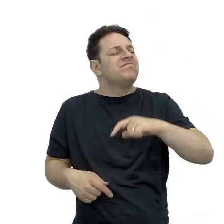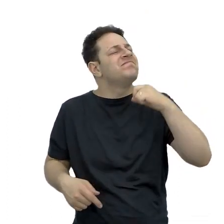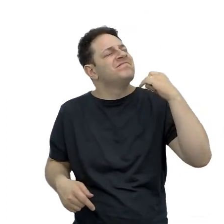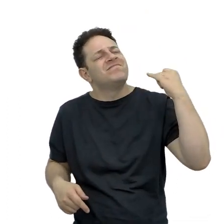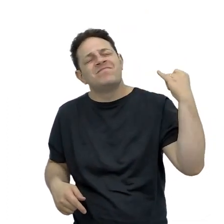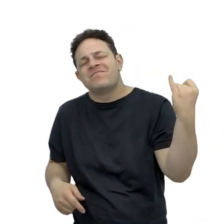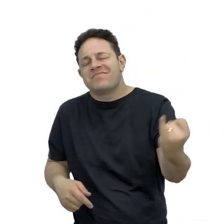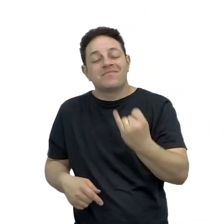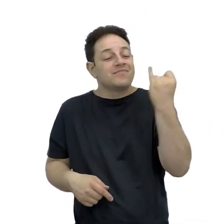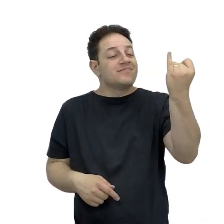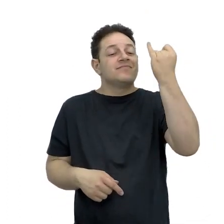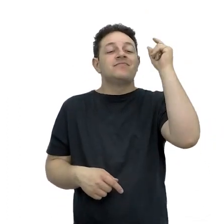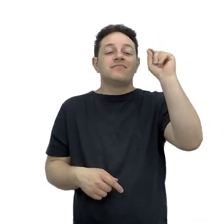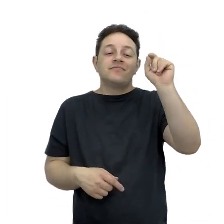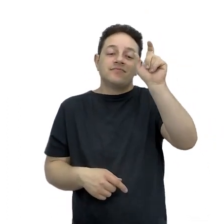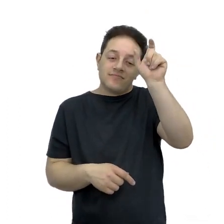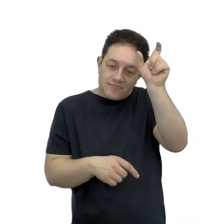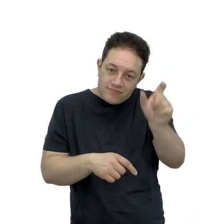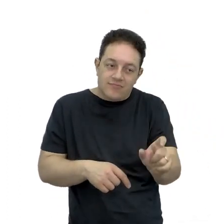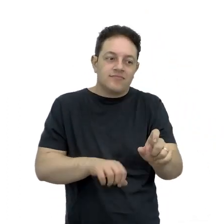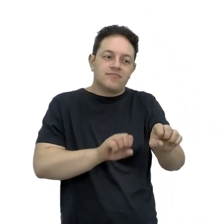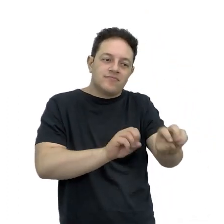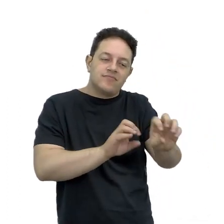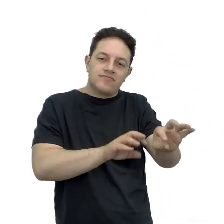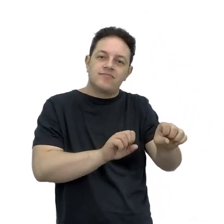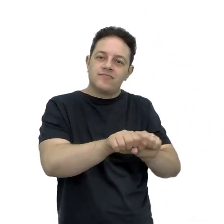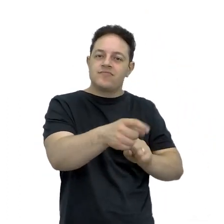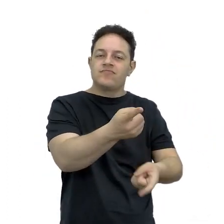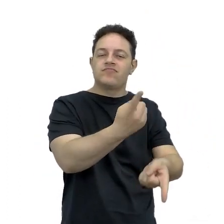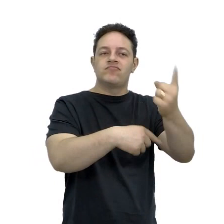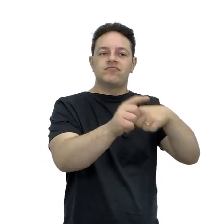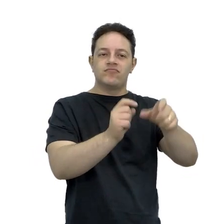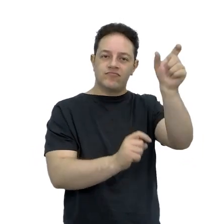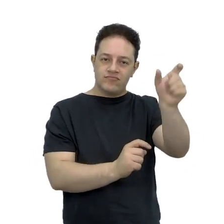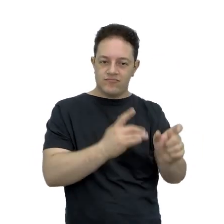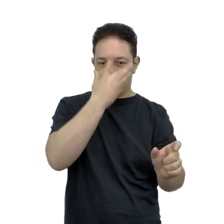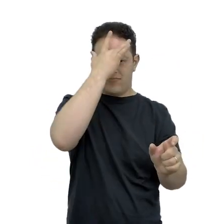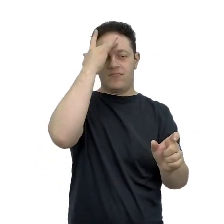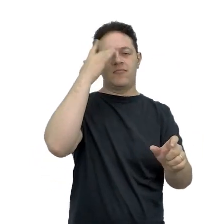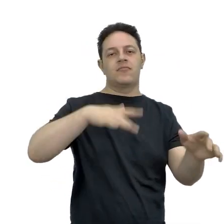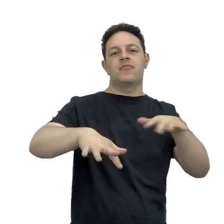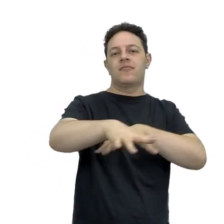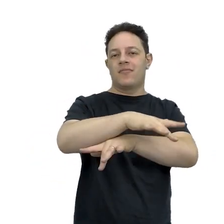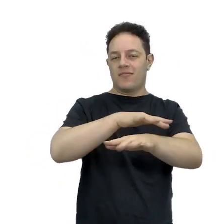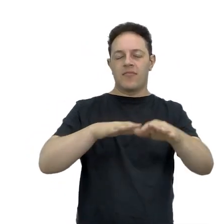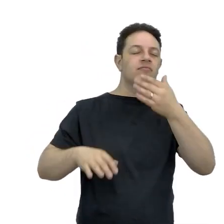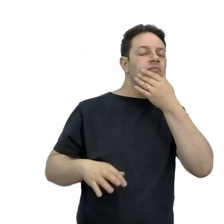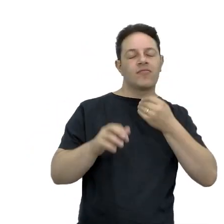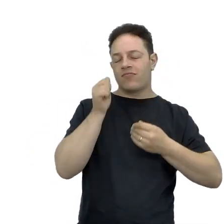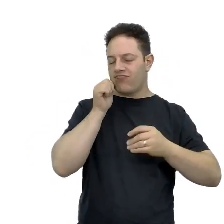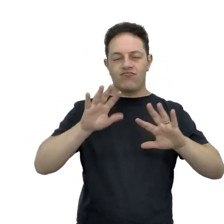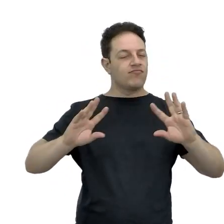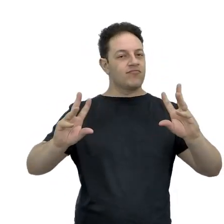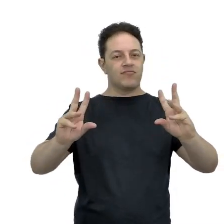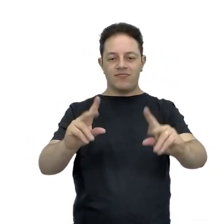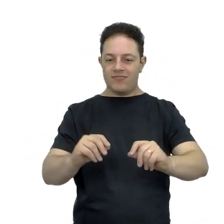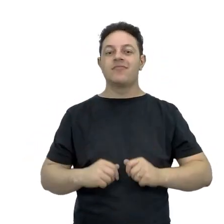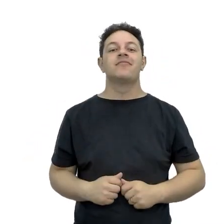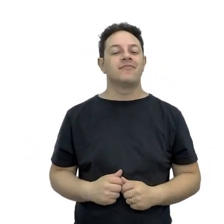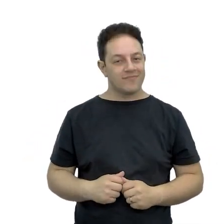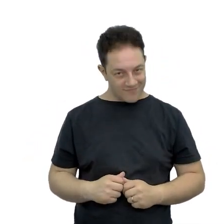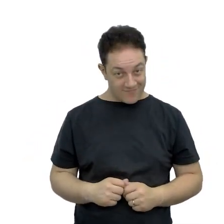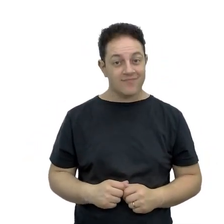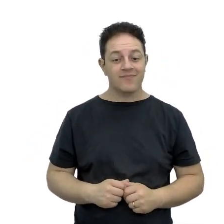imprescindíveis para a formação do cidadão e, cidadãs também. É